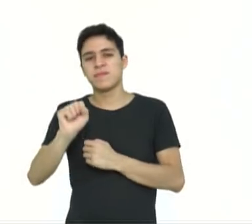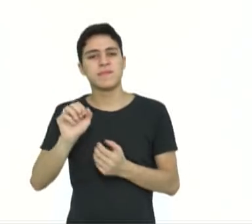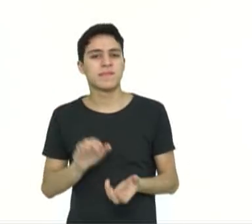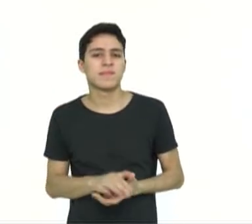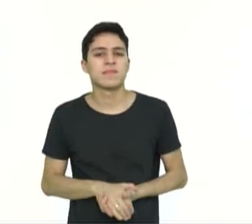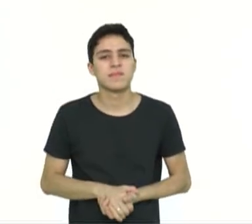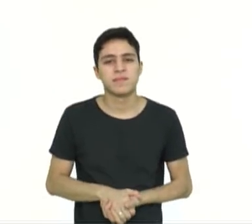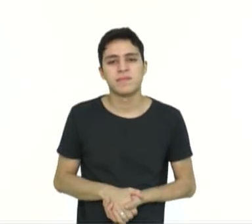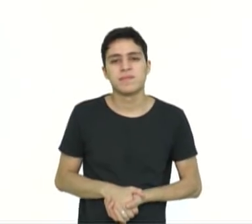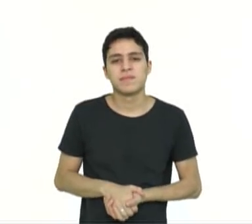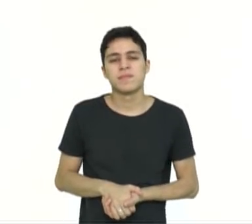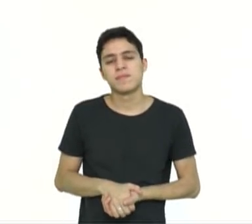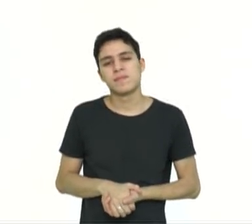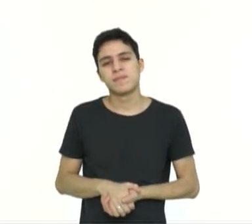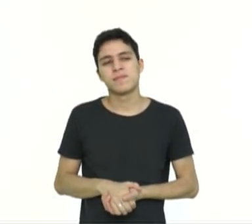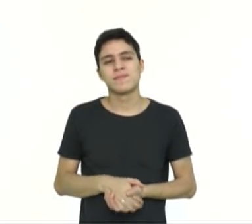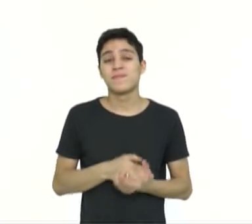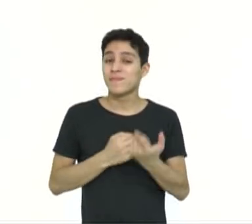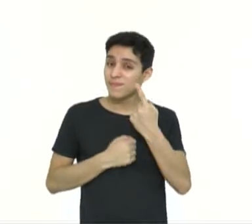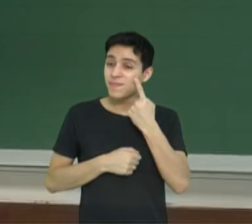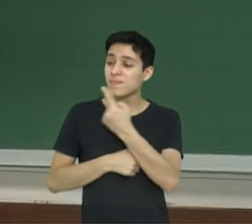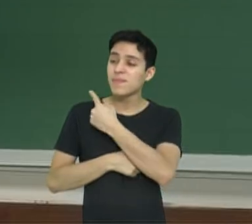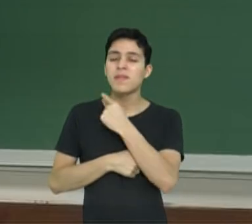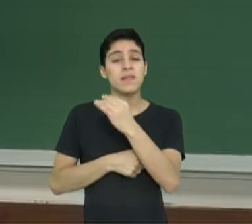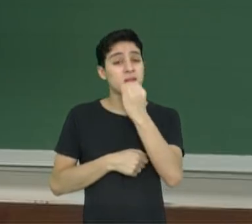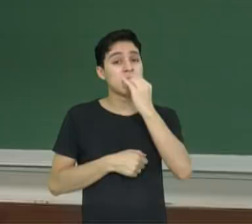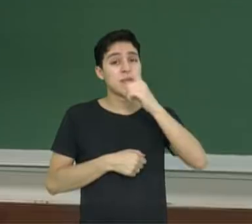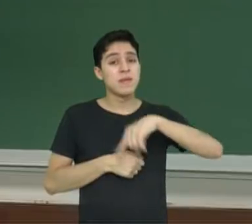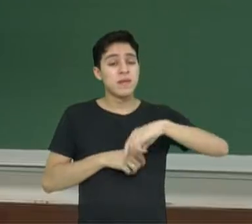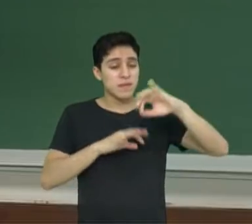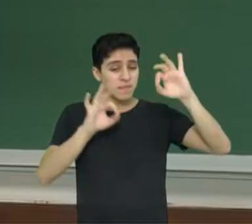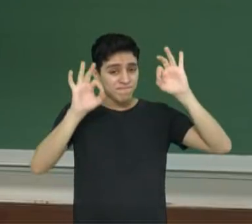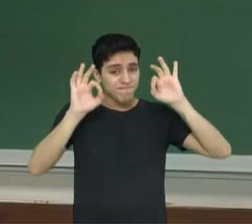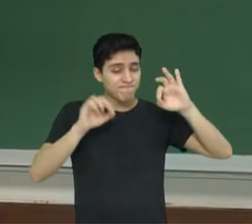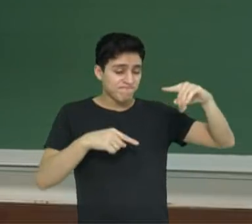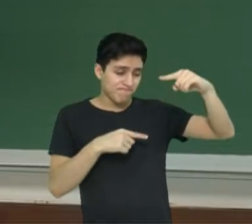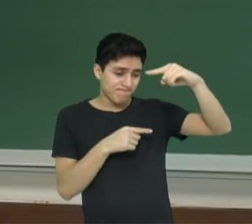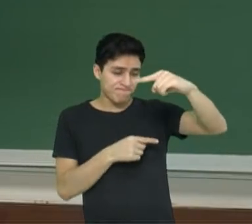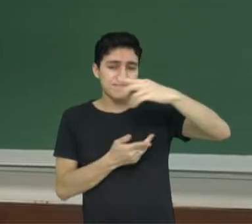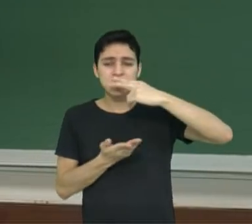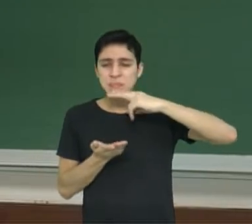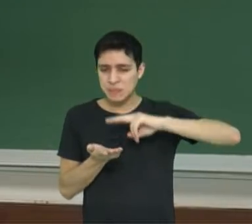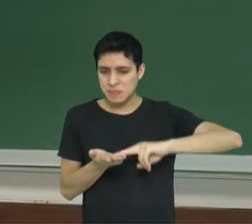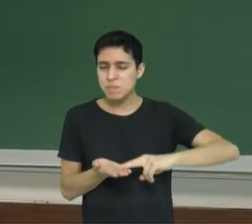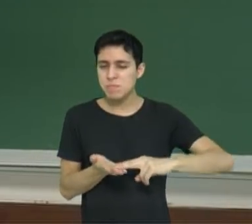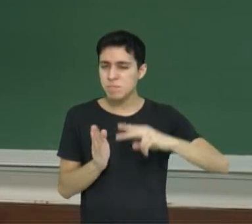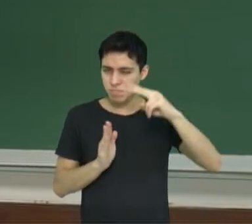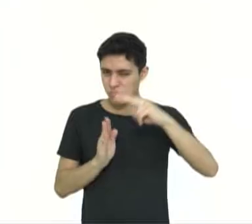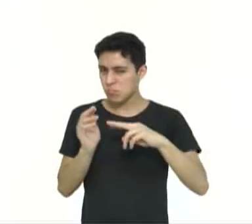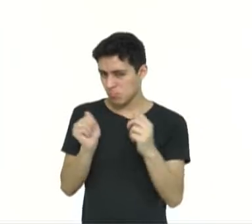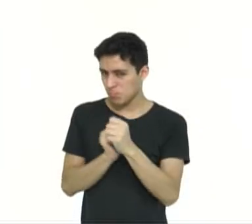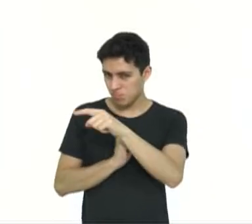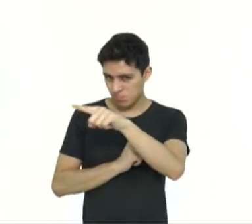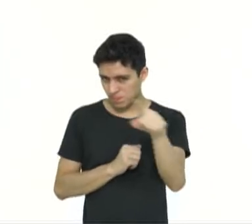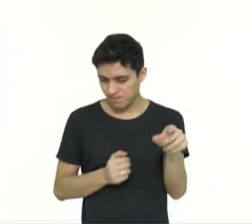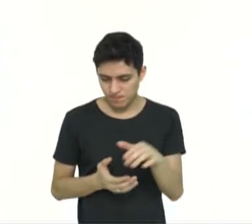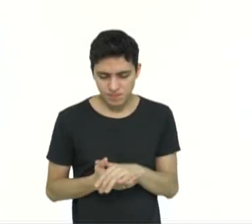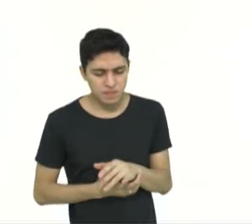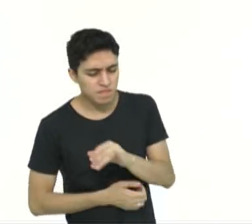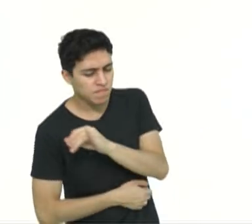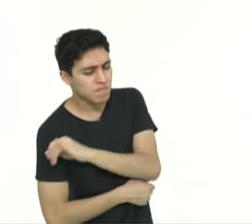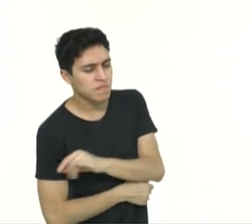S. Temos aqui um exemplo de uma carta, ok? Vou ler com vocês. Rio de Janeiro,